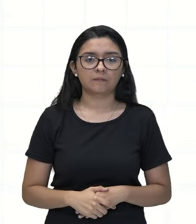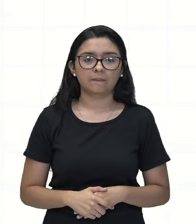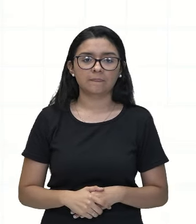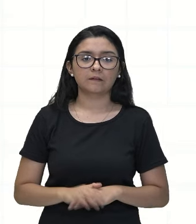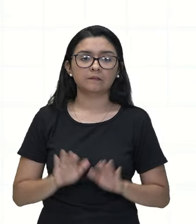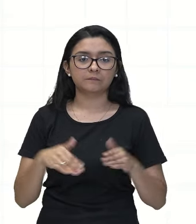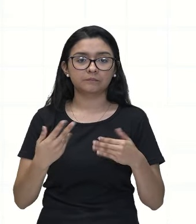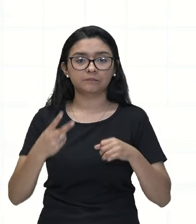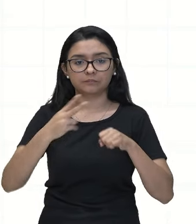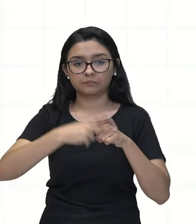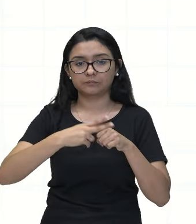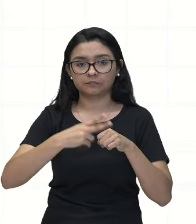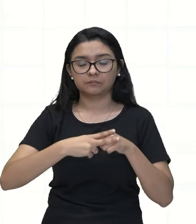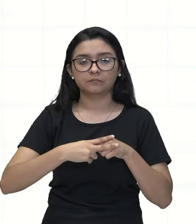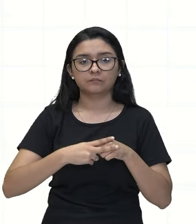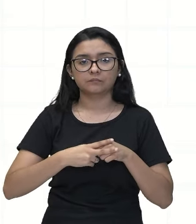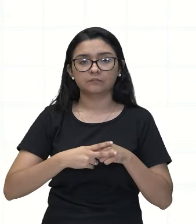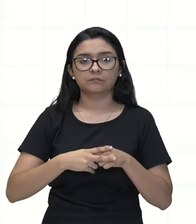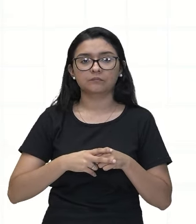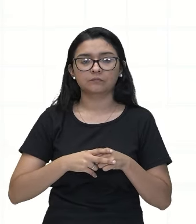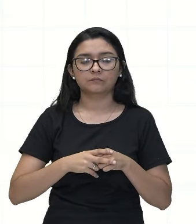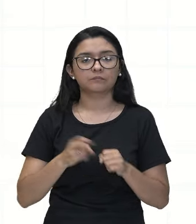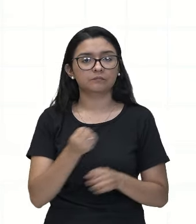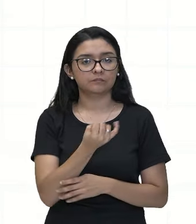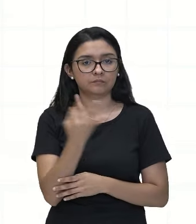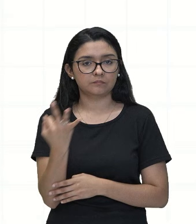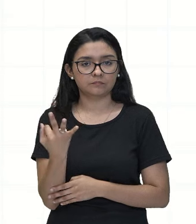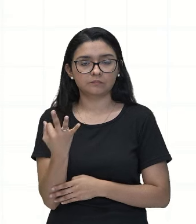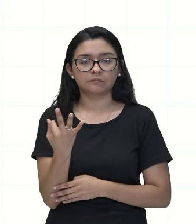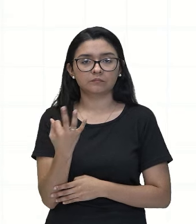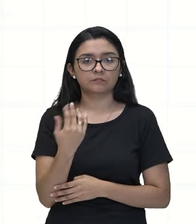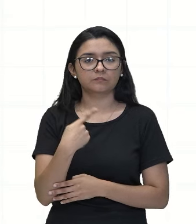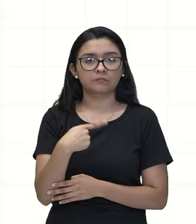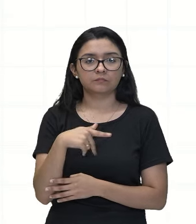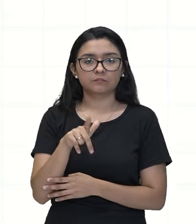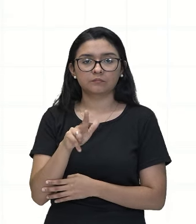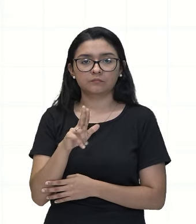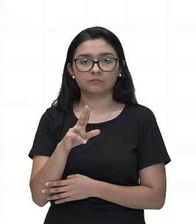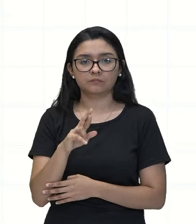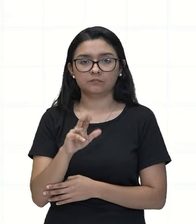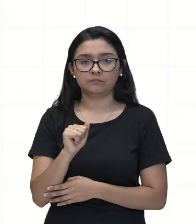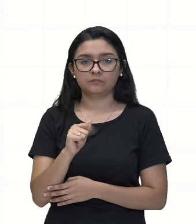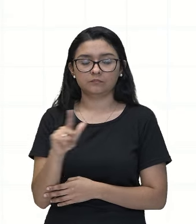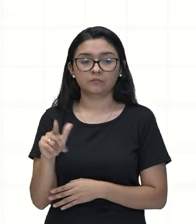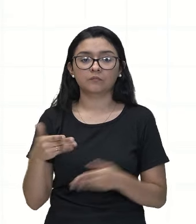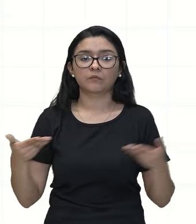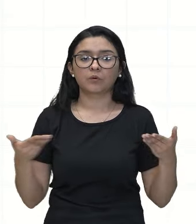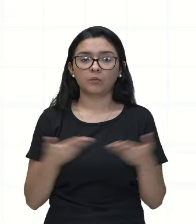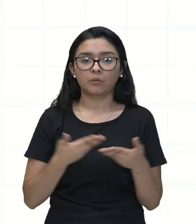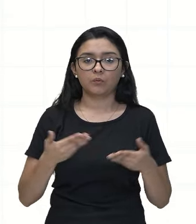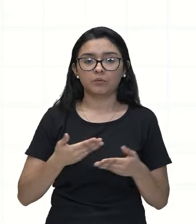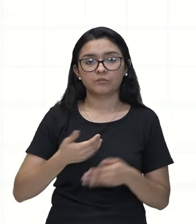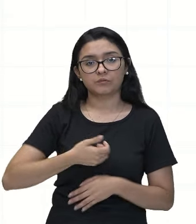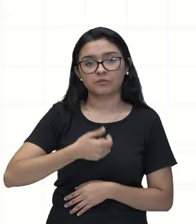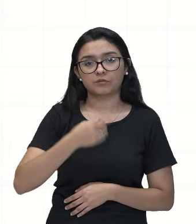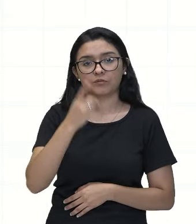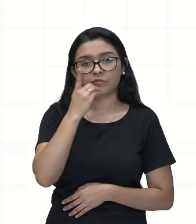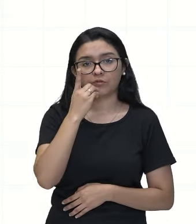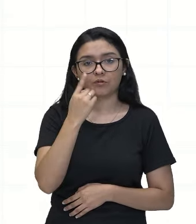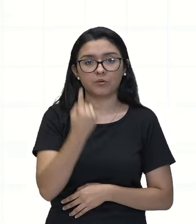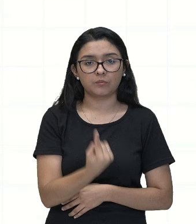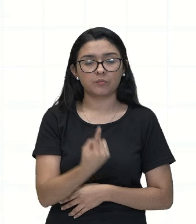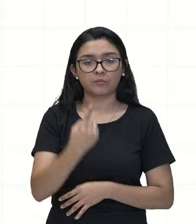verbo fica no plural tá hoje é primeiro de janeiro então Observe que